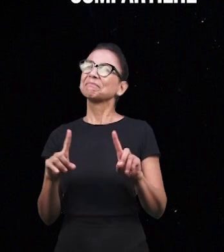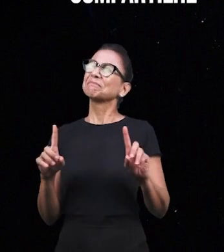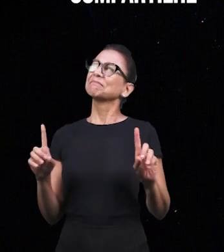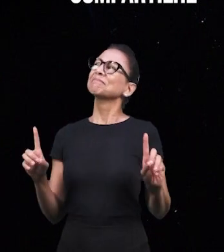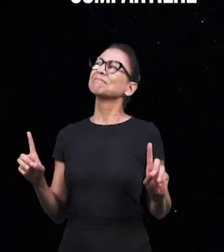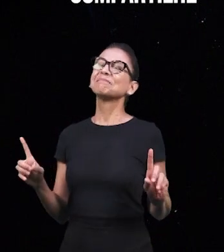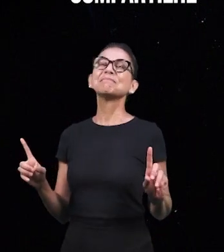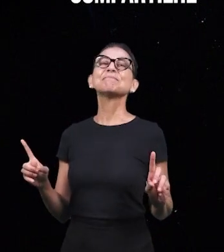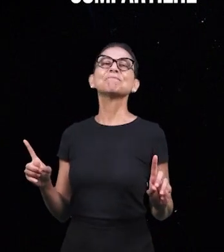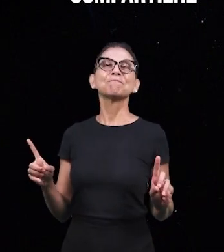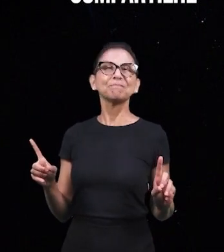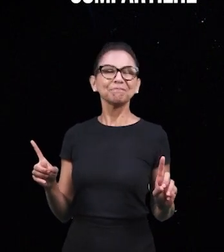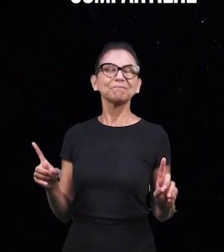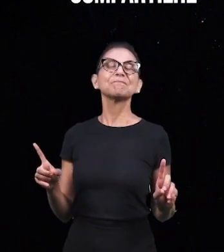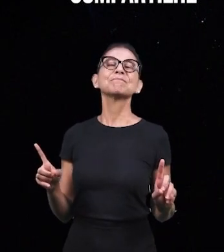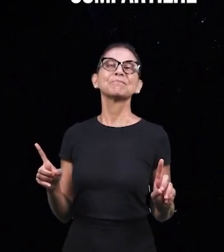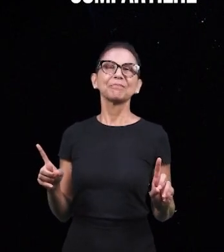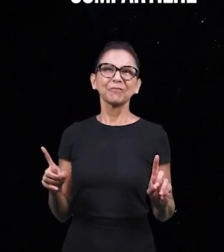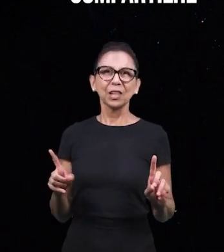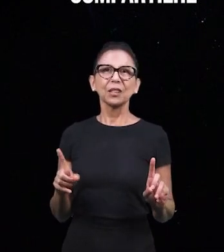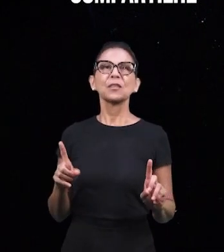mesmo assim